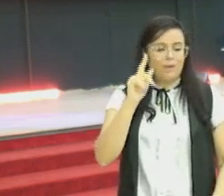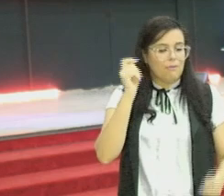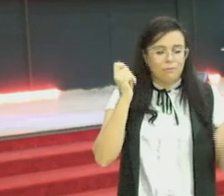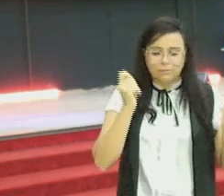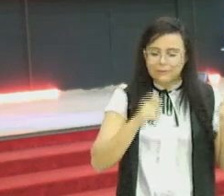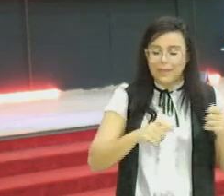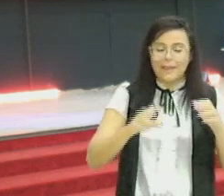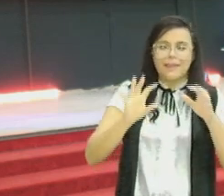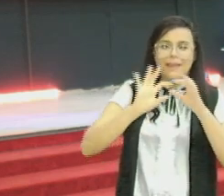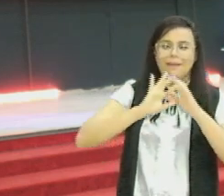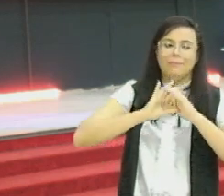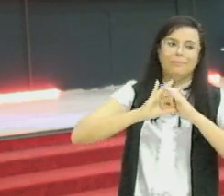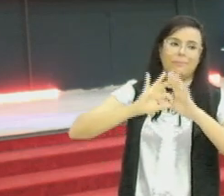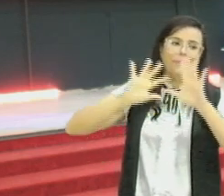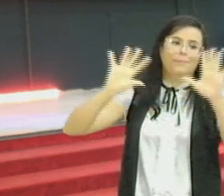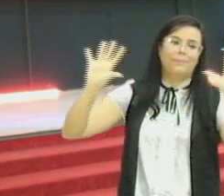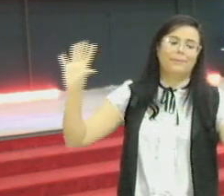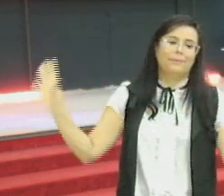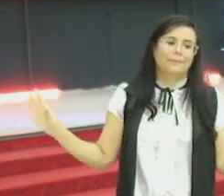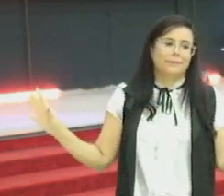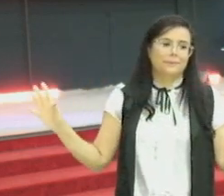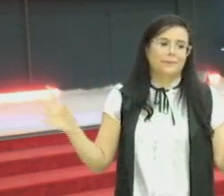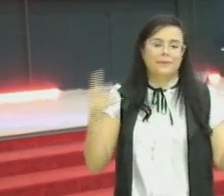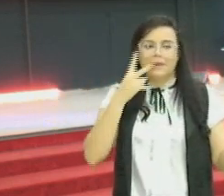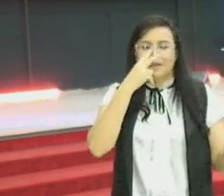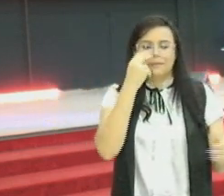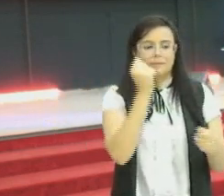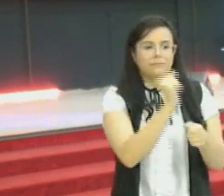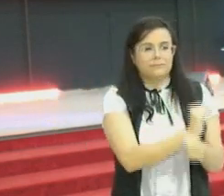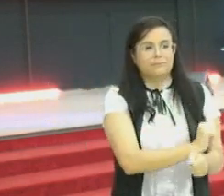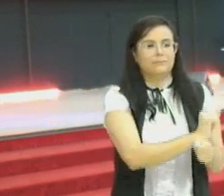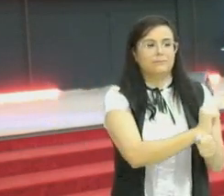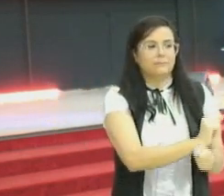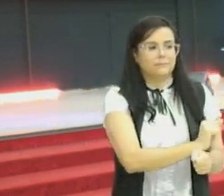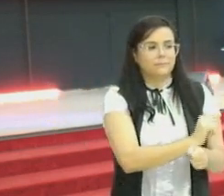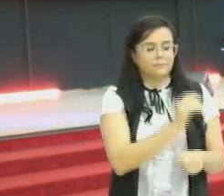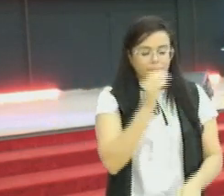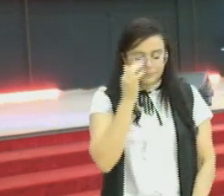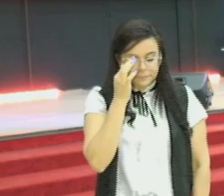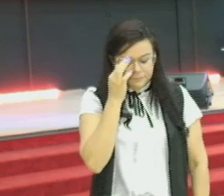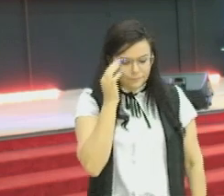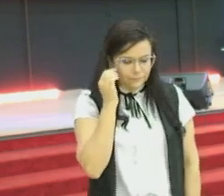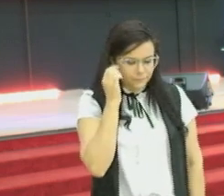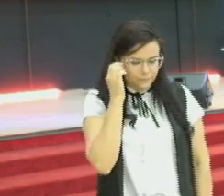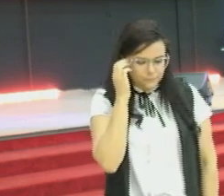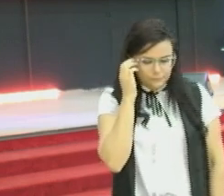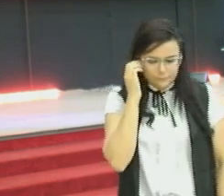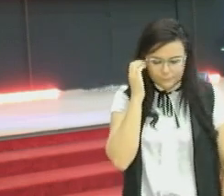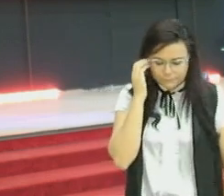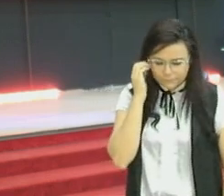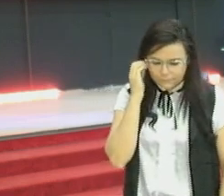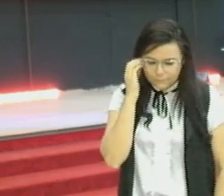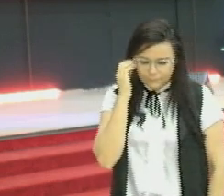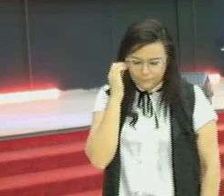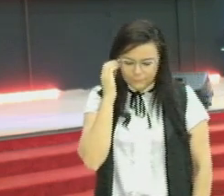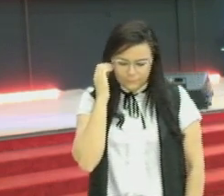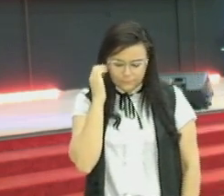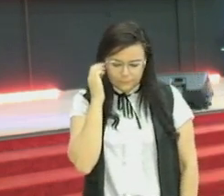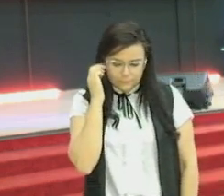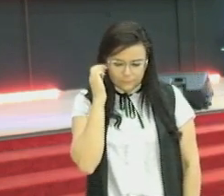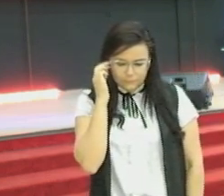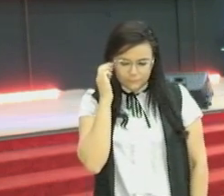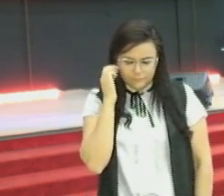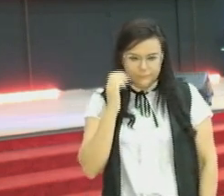Eleni Vassão foi uma capelã do Hospital das Clínicas de São Paulo, um